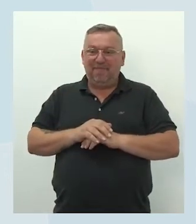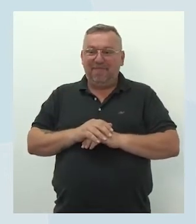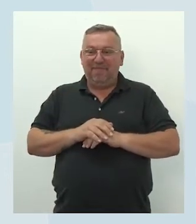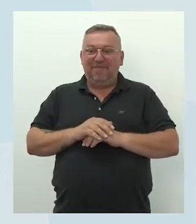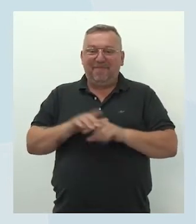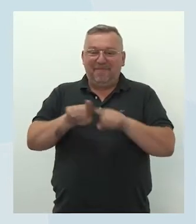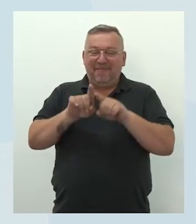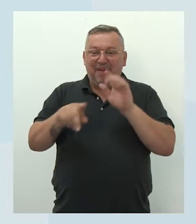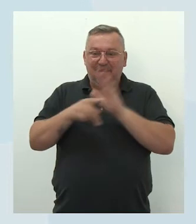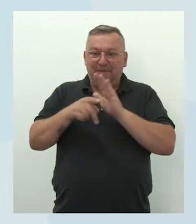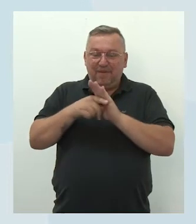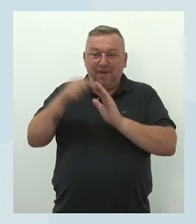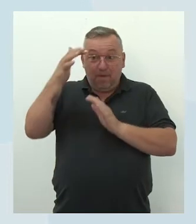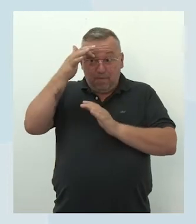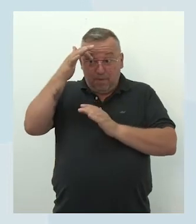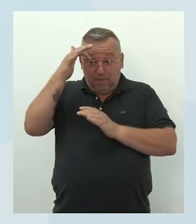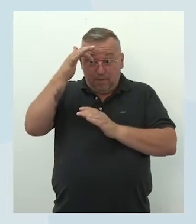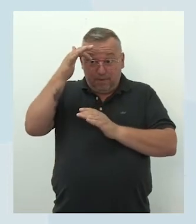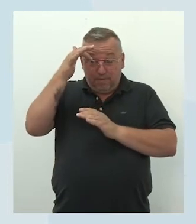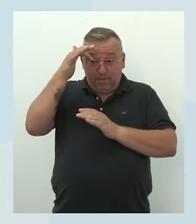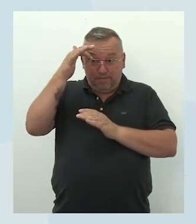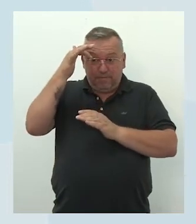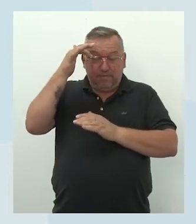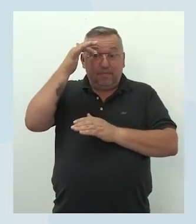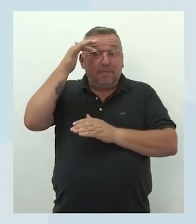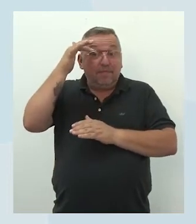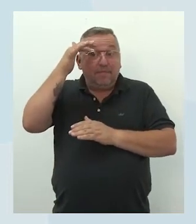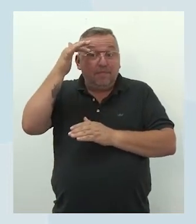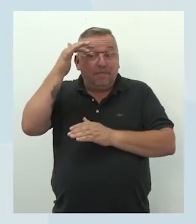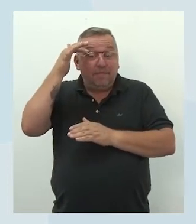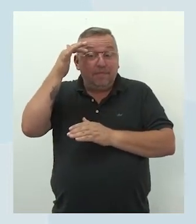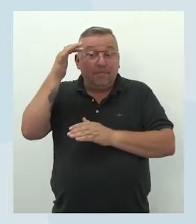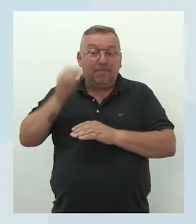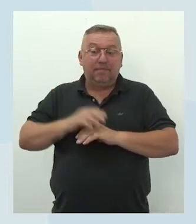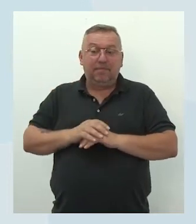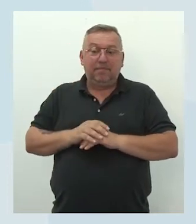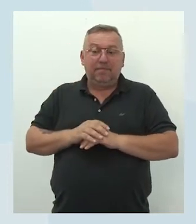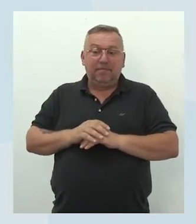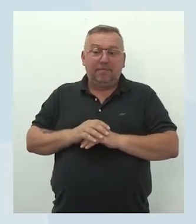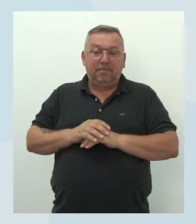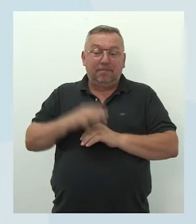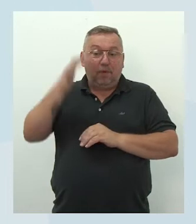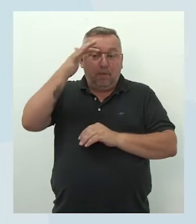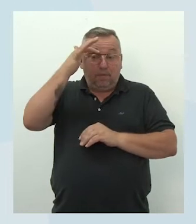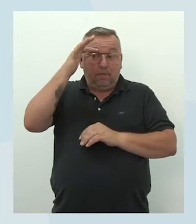da região da pálpebra, né? Ele entra um pouquinho na face.